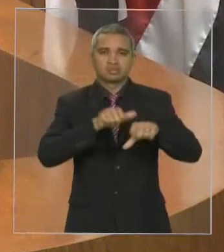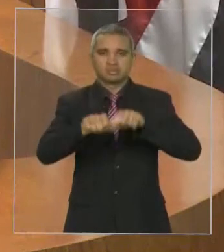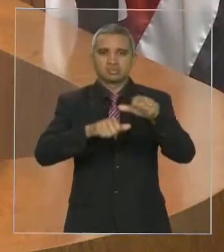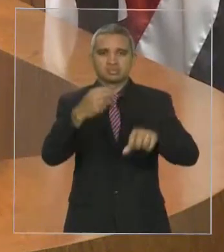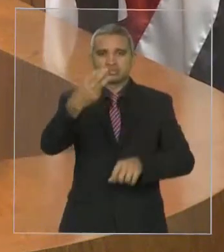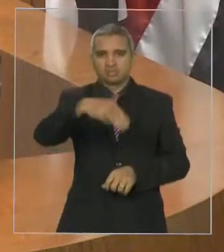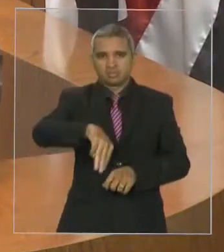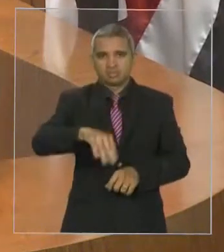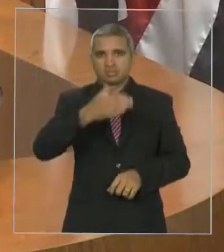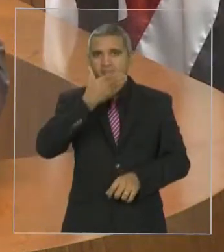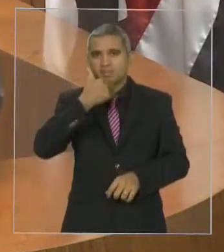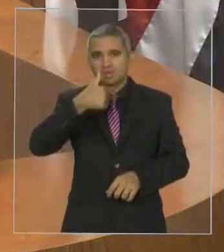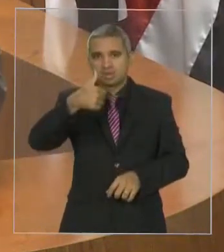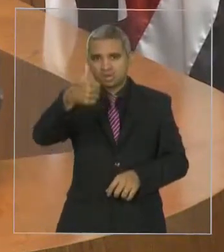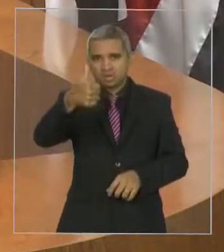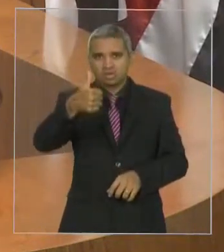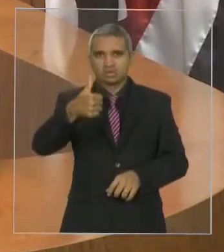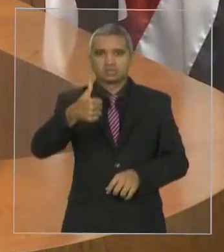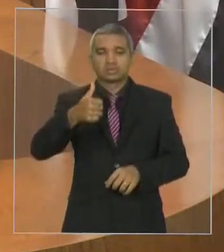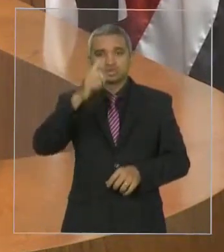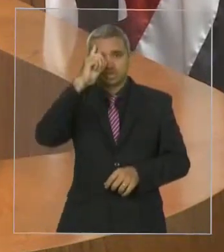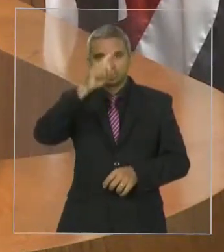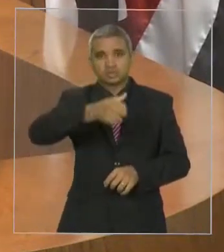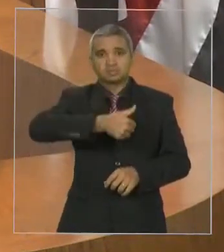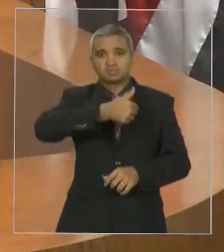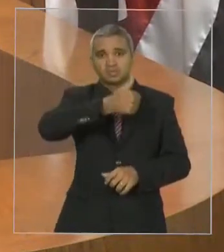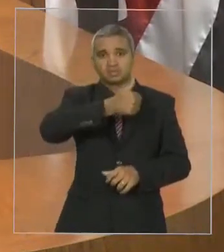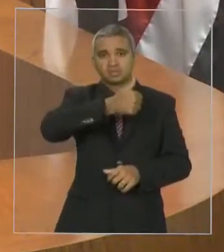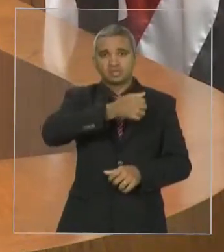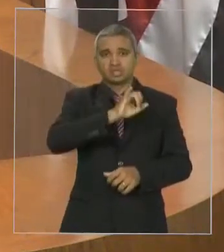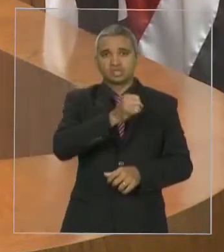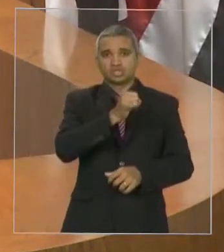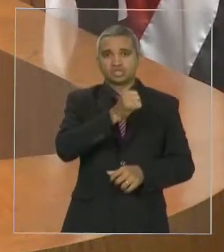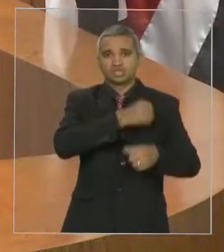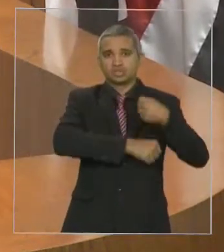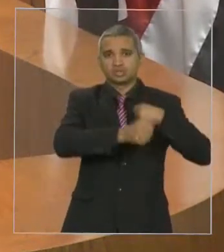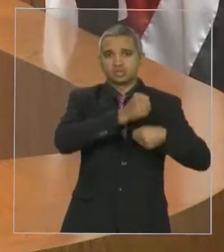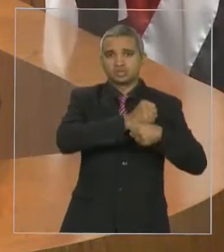melhor, como tem sido feito desde o dia 1º de janeiro de 2015. Muito obrigado.